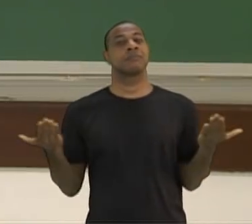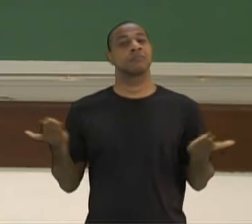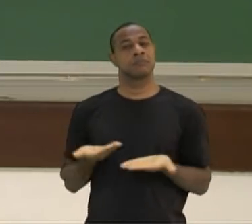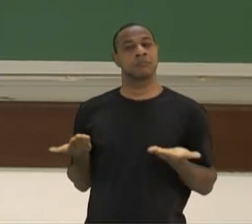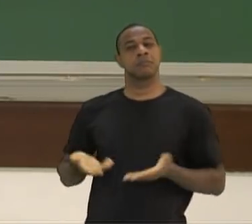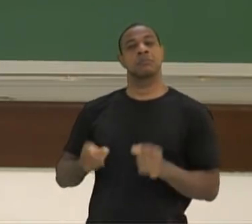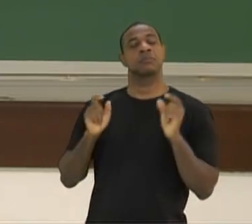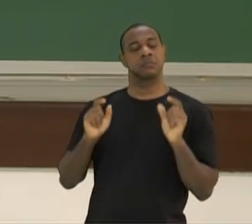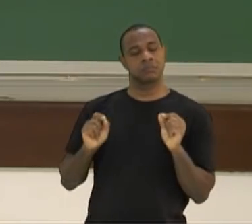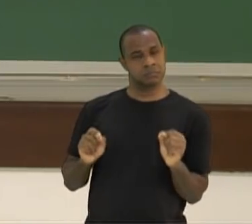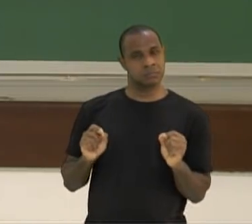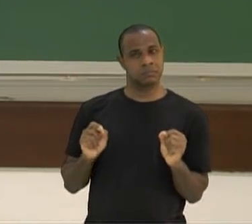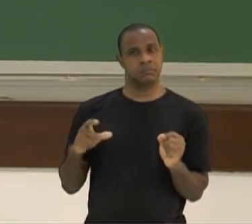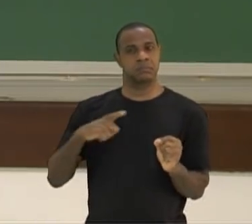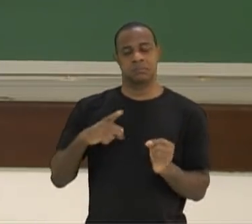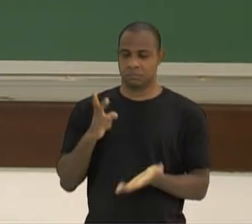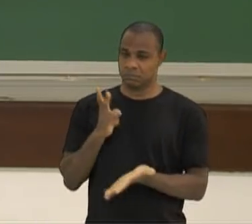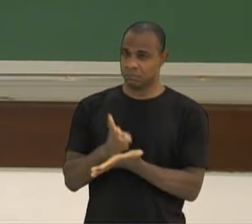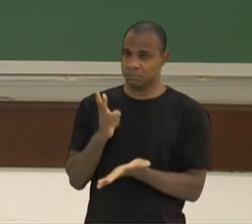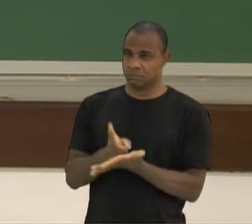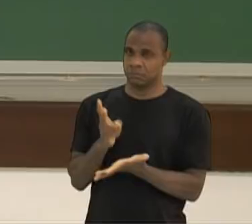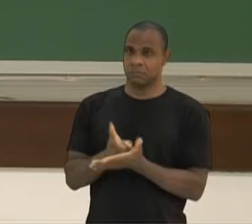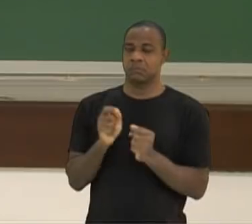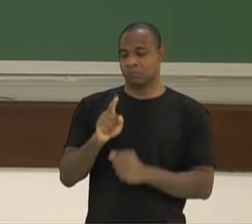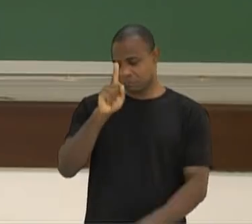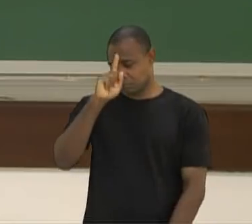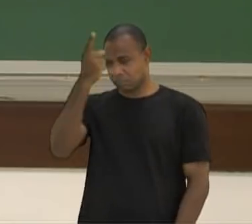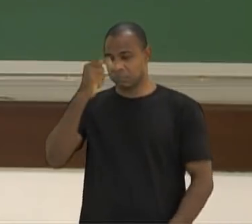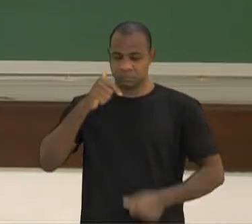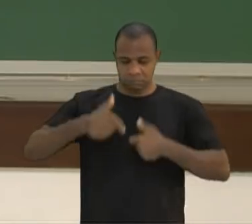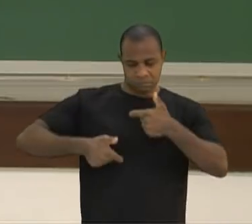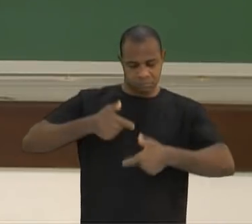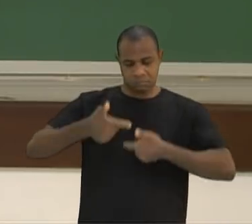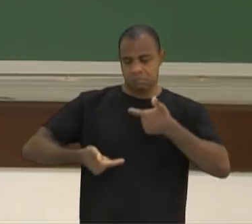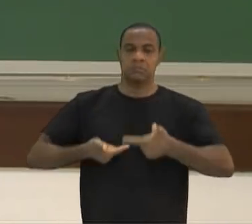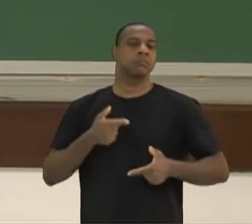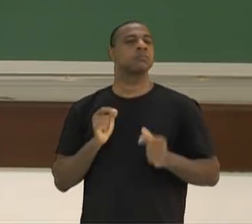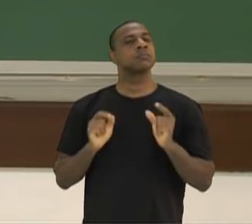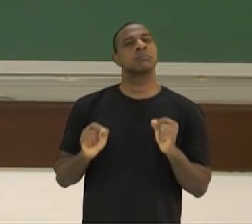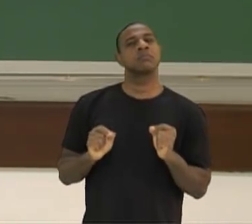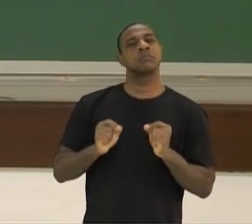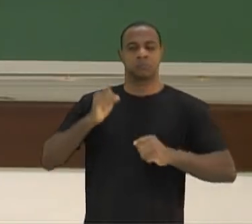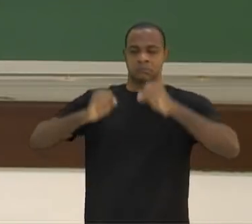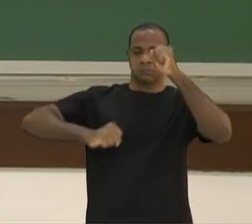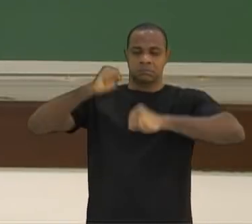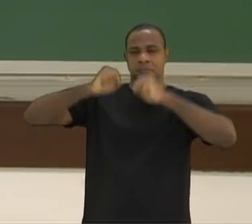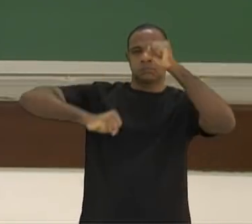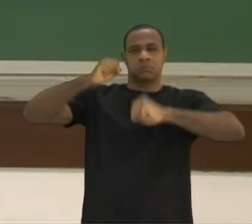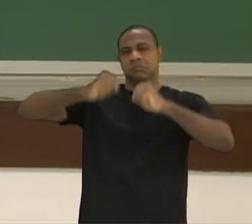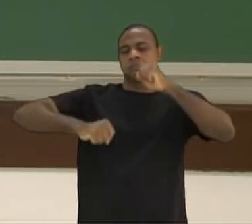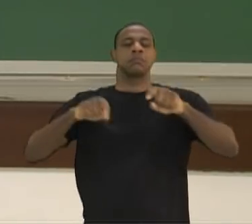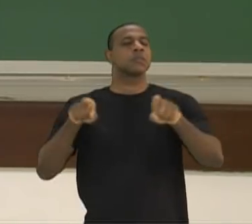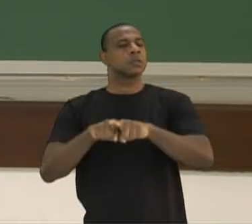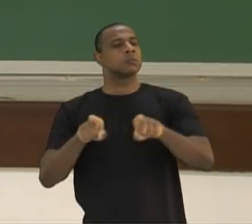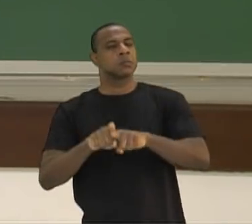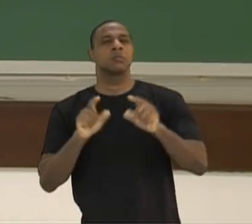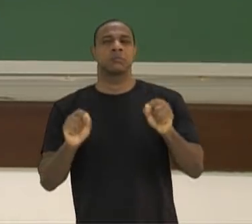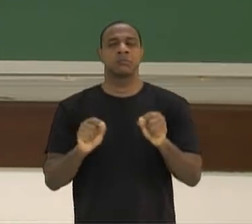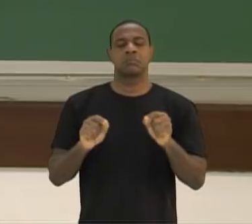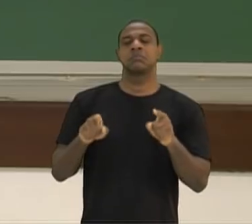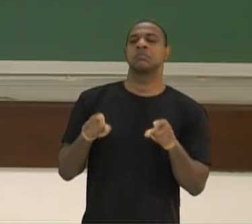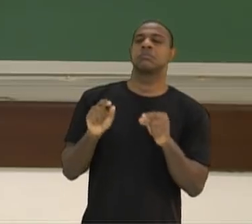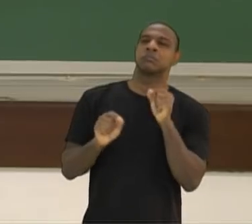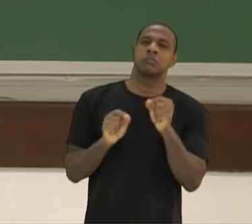aula de hoje, então, nós vamos ter ali a continuidade daquela ideia de trabalhar a industrialização e as